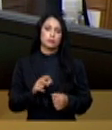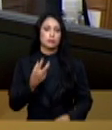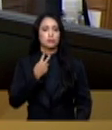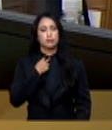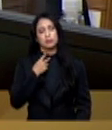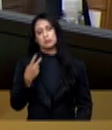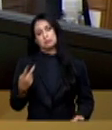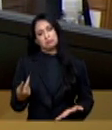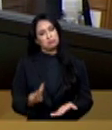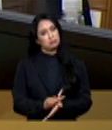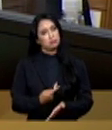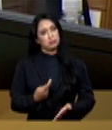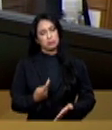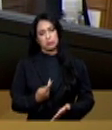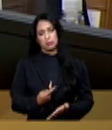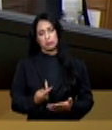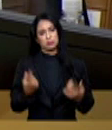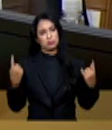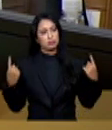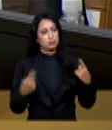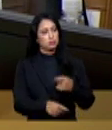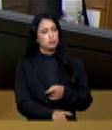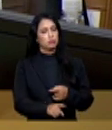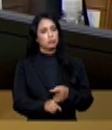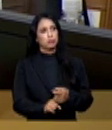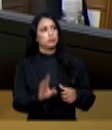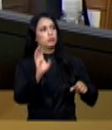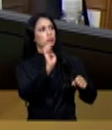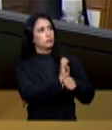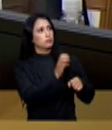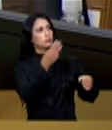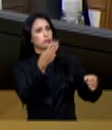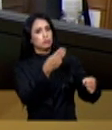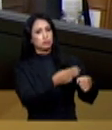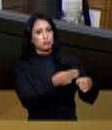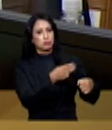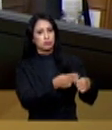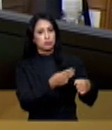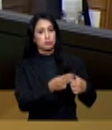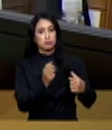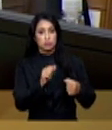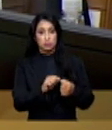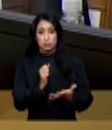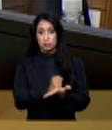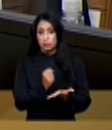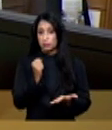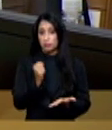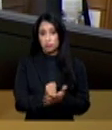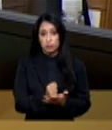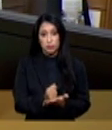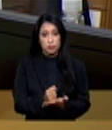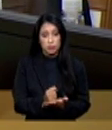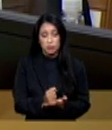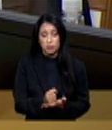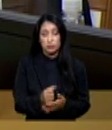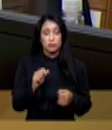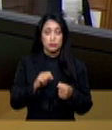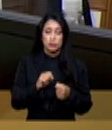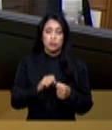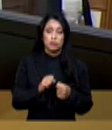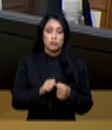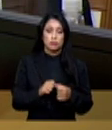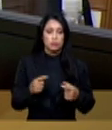não pode ocorrer a revelia do ente do município que promoveu a contratação e o fez de